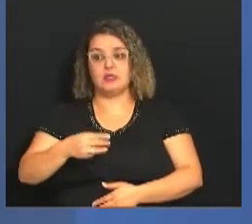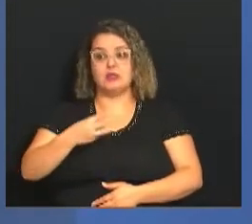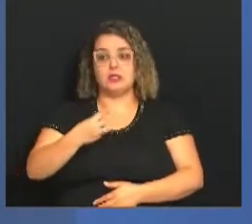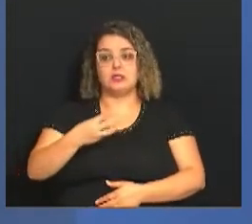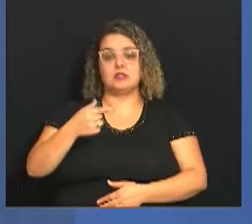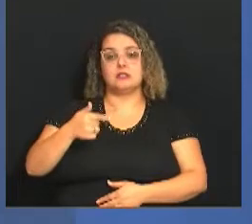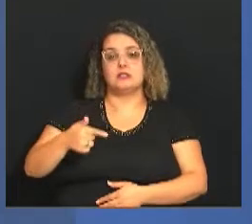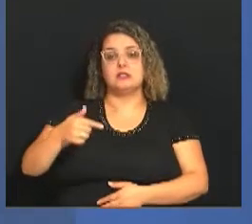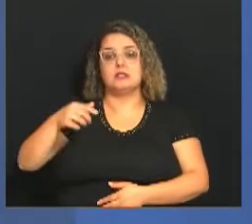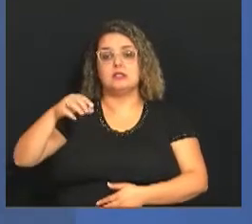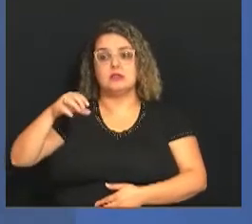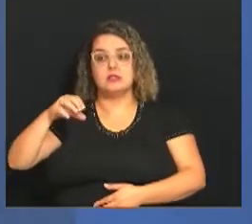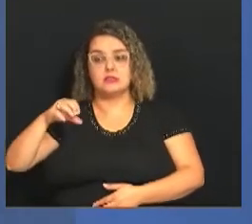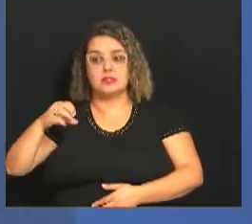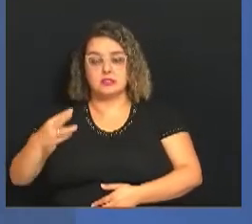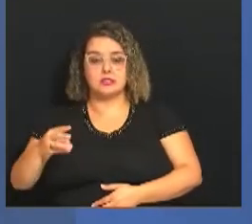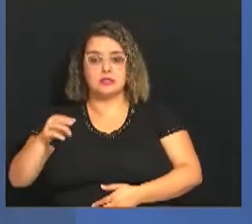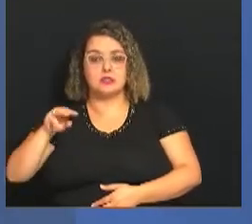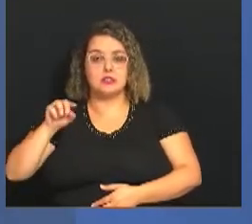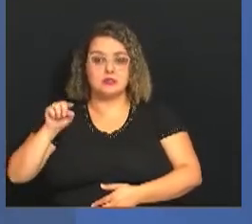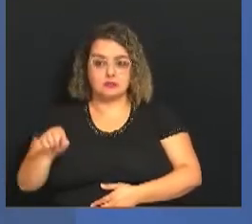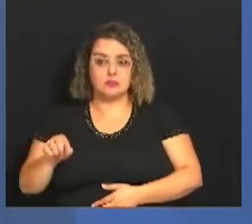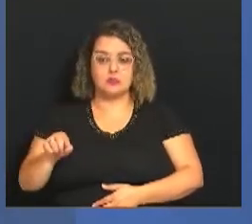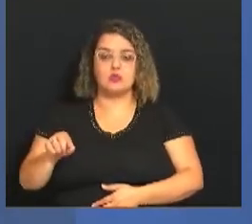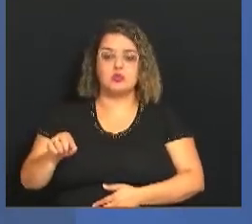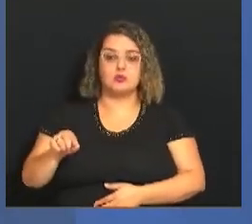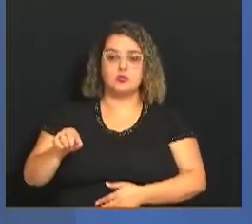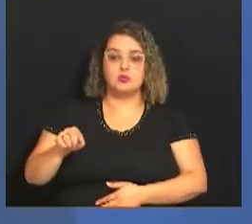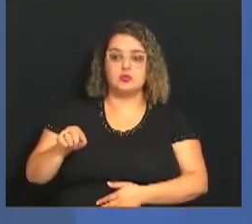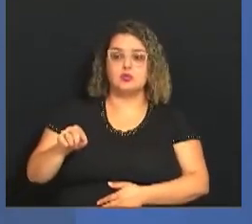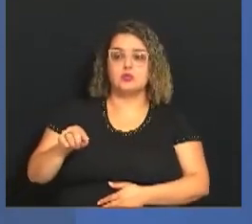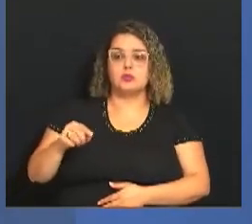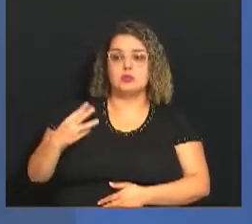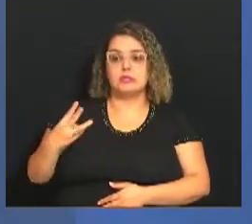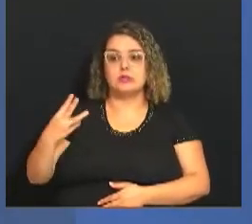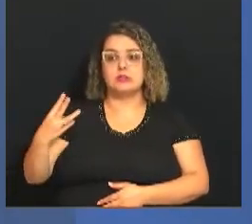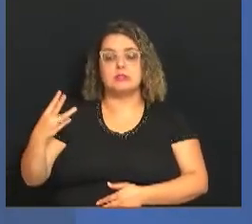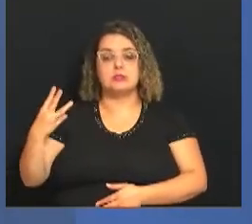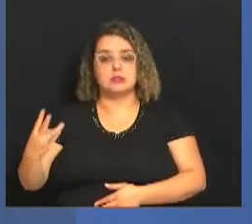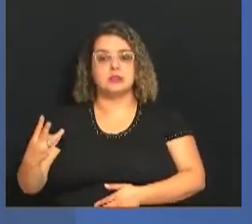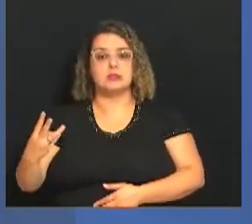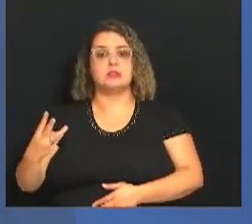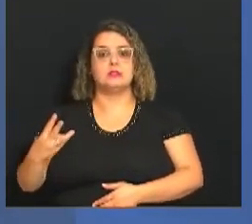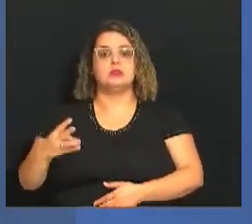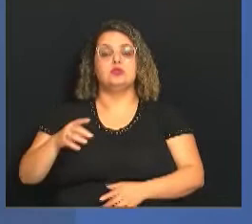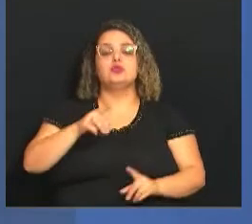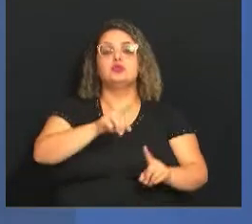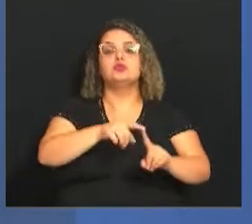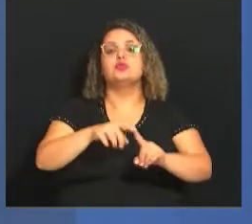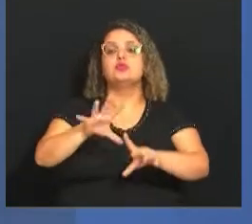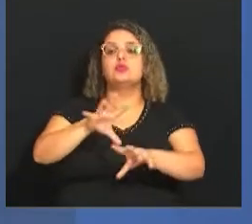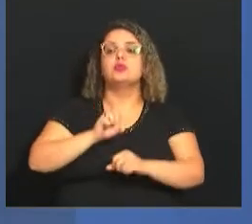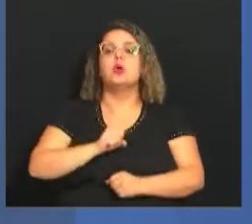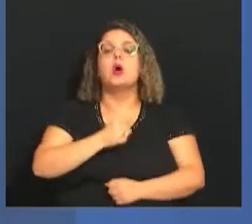29.380.063 casos da Covid-19 desde o início da pandemia, com o registro de